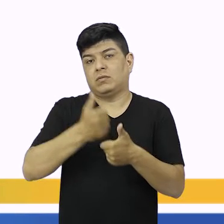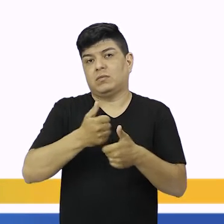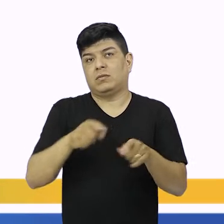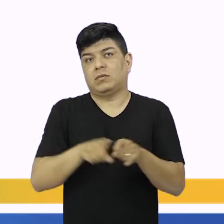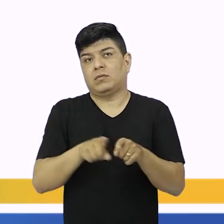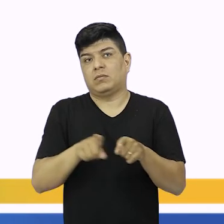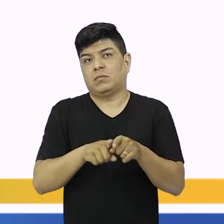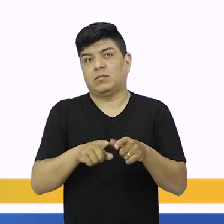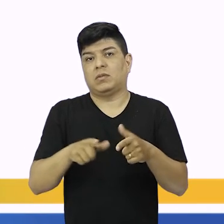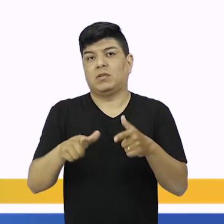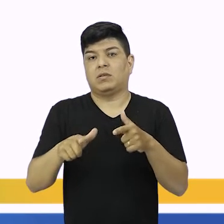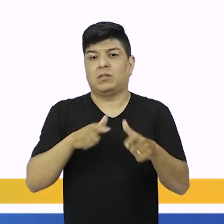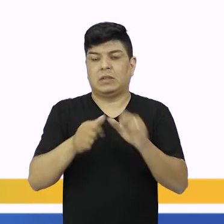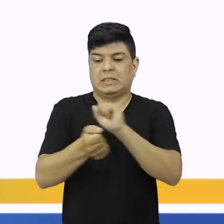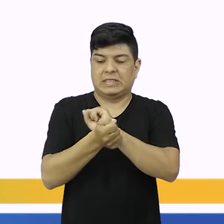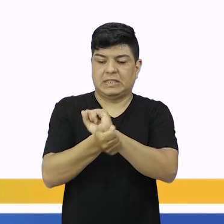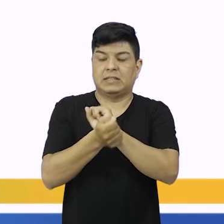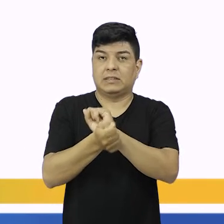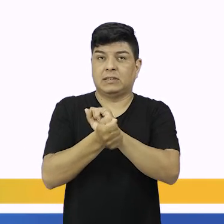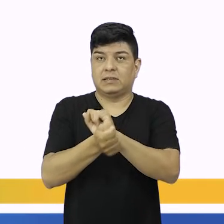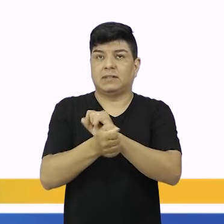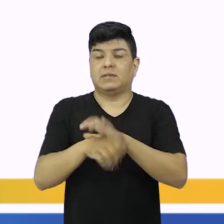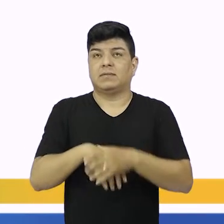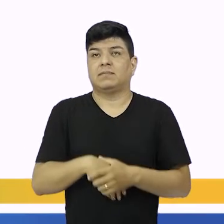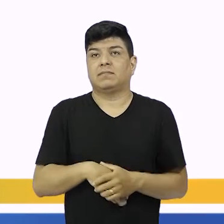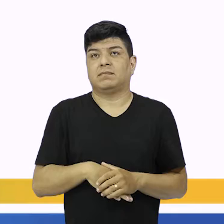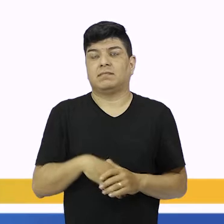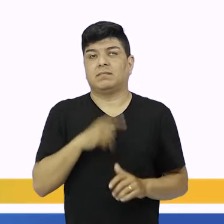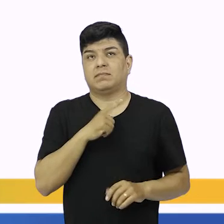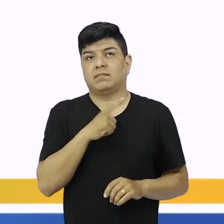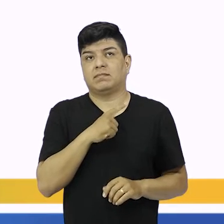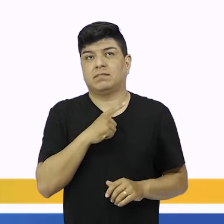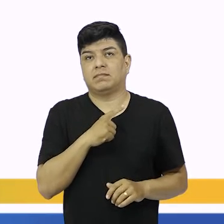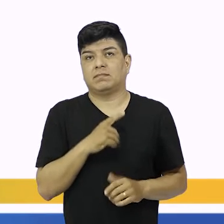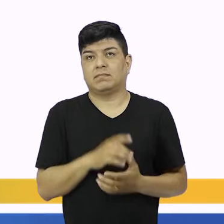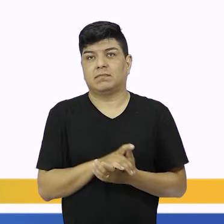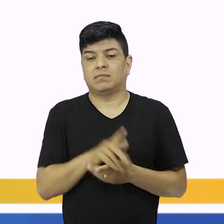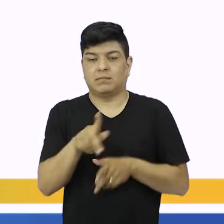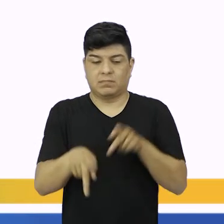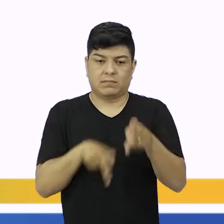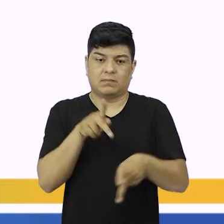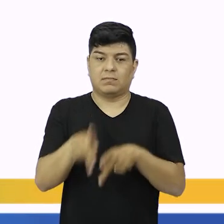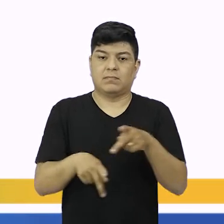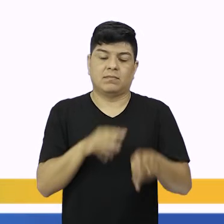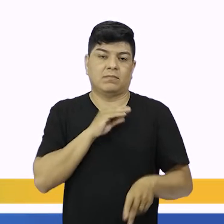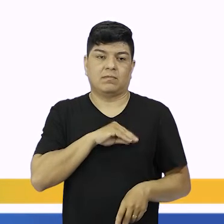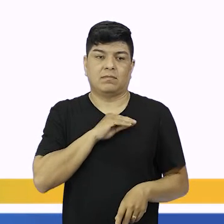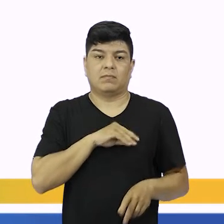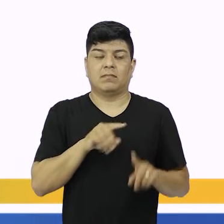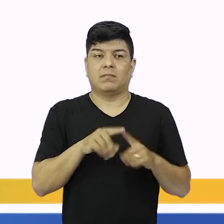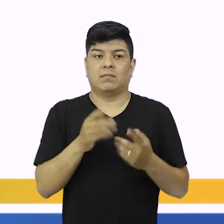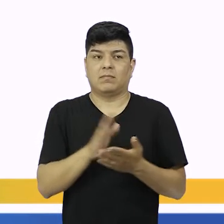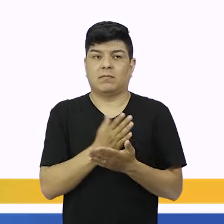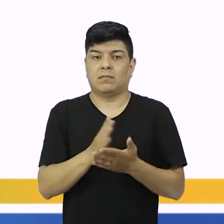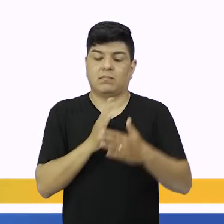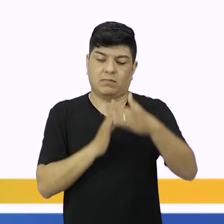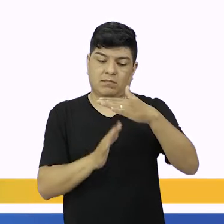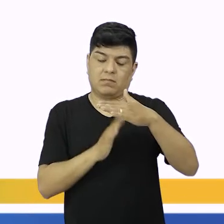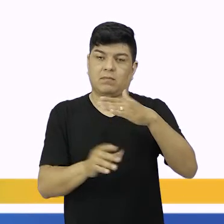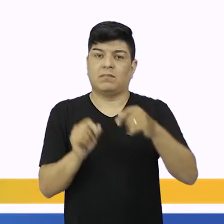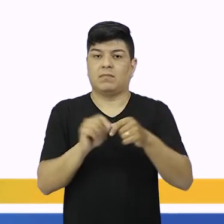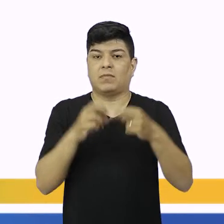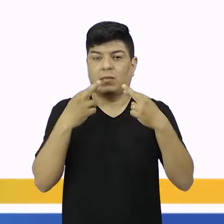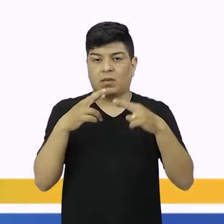aí à mão de obra escravizada. Já tem-se essa população assalariada, mas alguns imigrantes também vão fazer